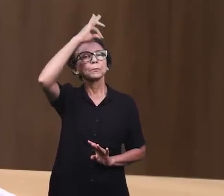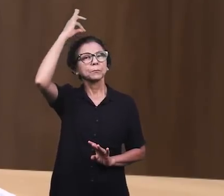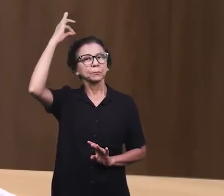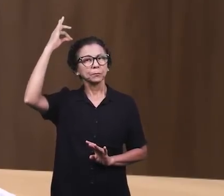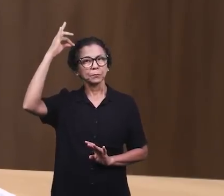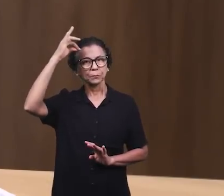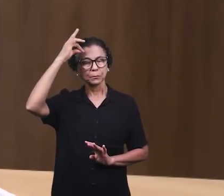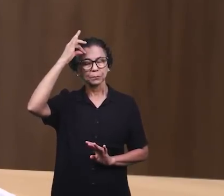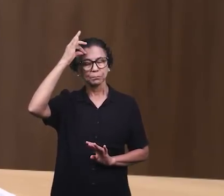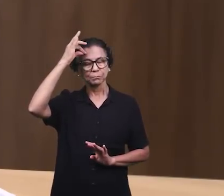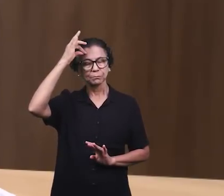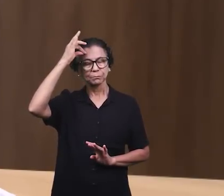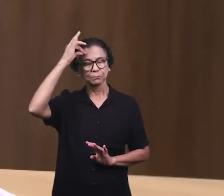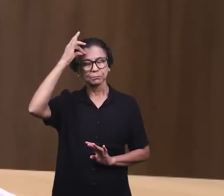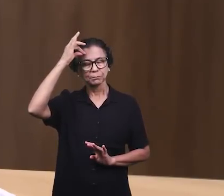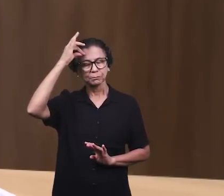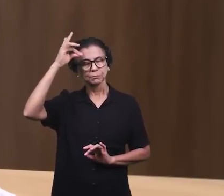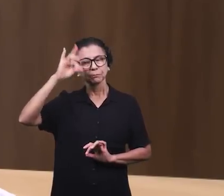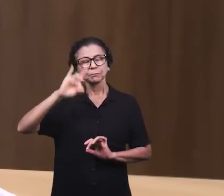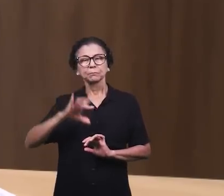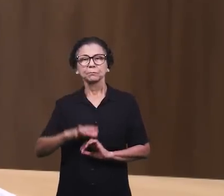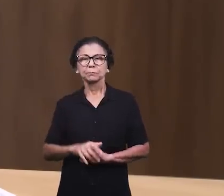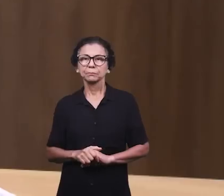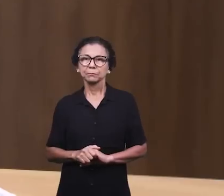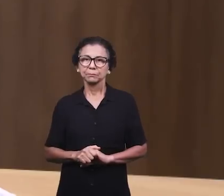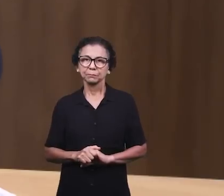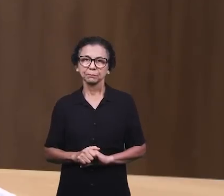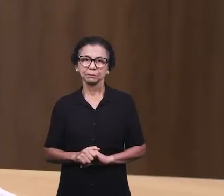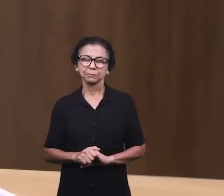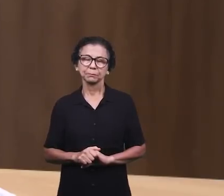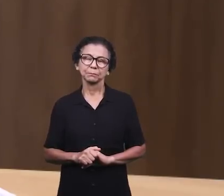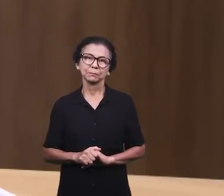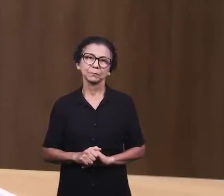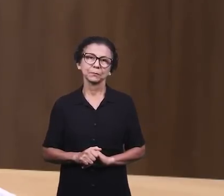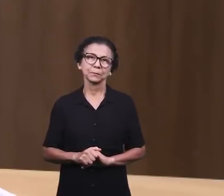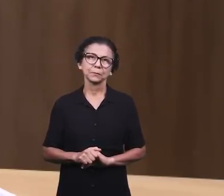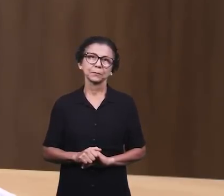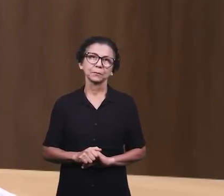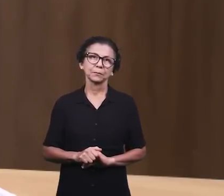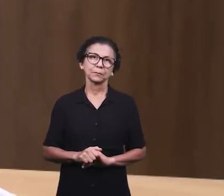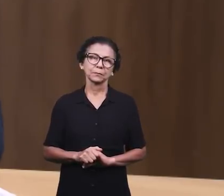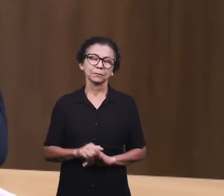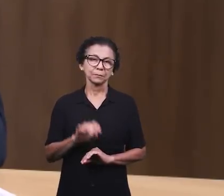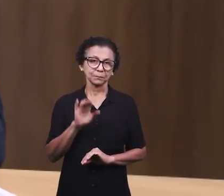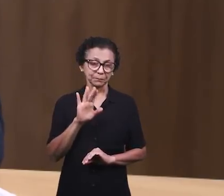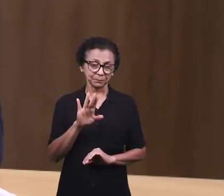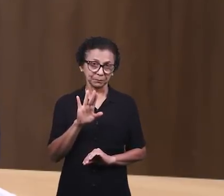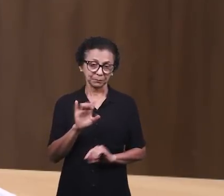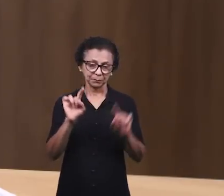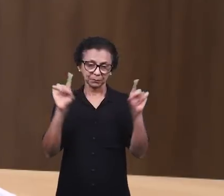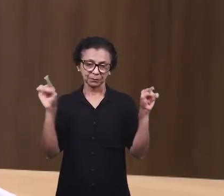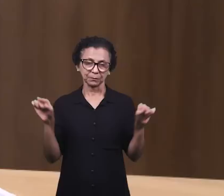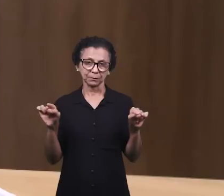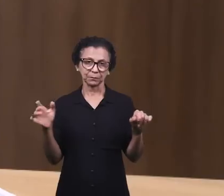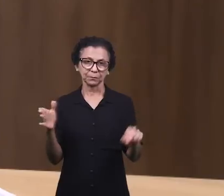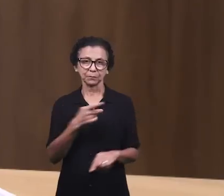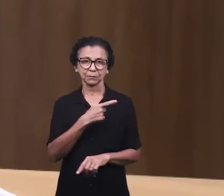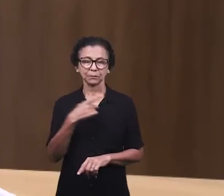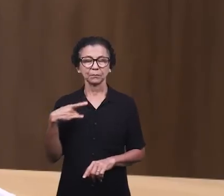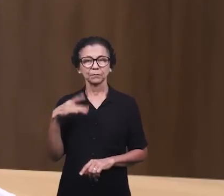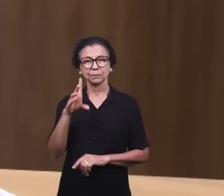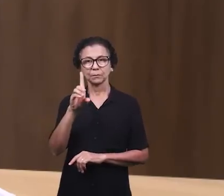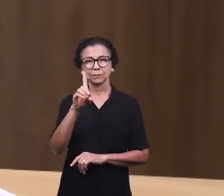nos ensinou de uma maneira impressionante. Só para abrir um parênteses para o Dodge,